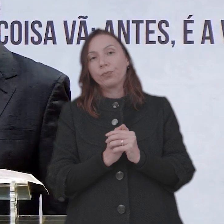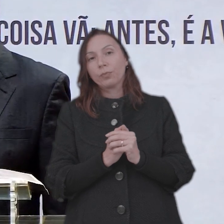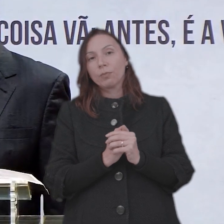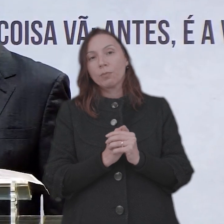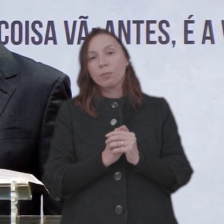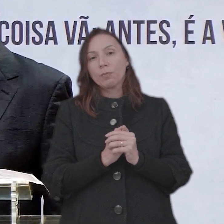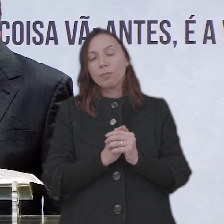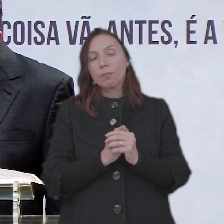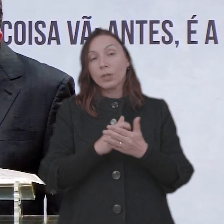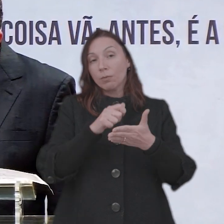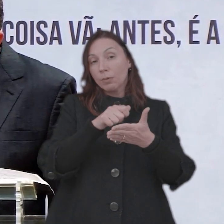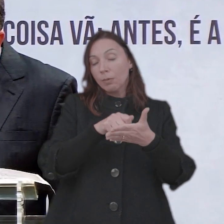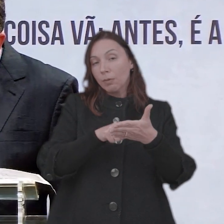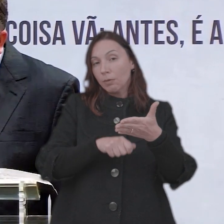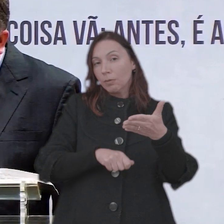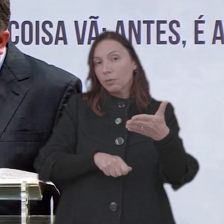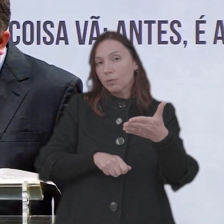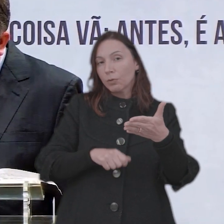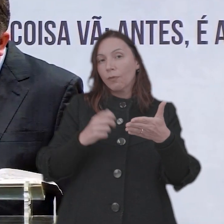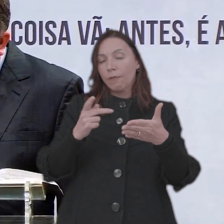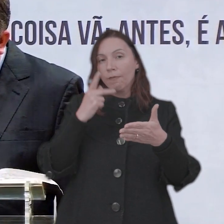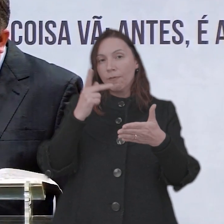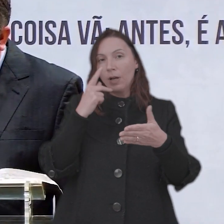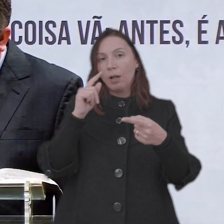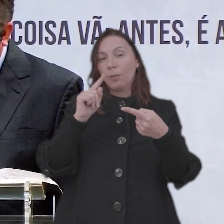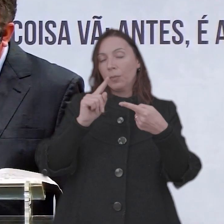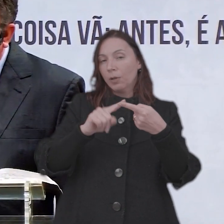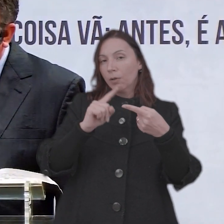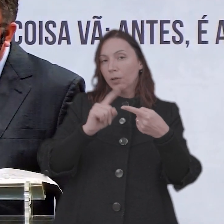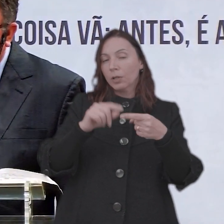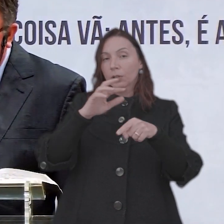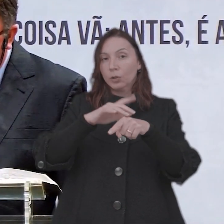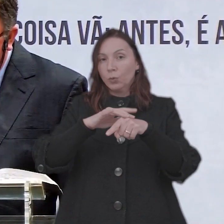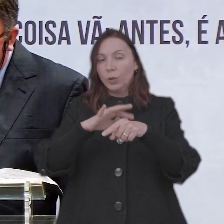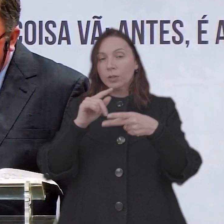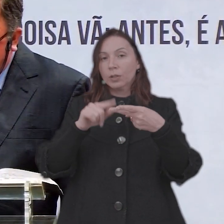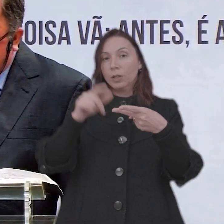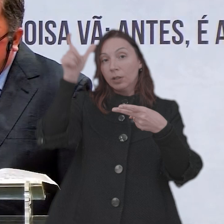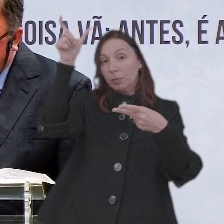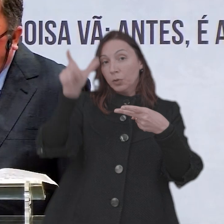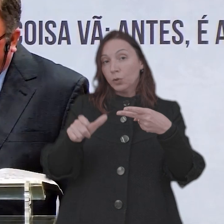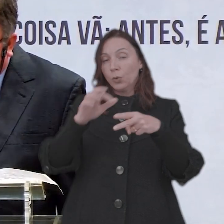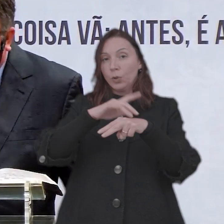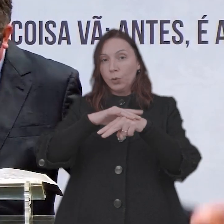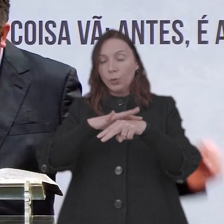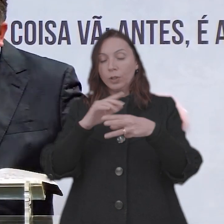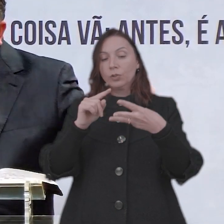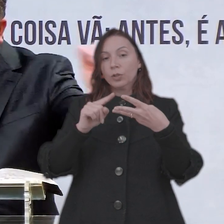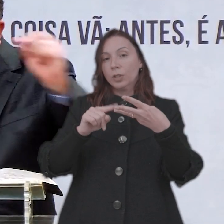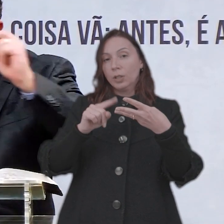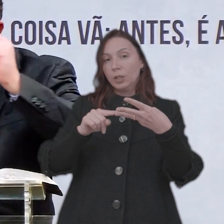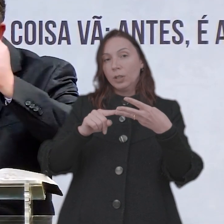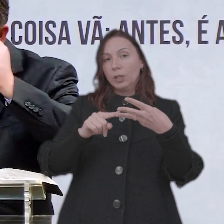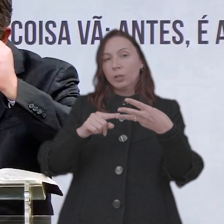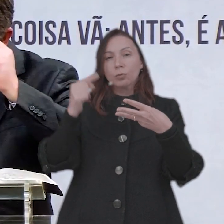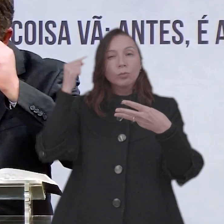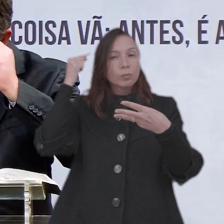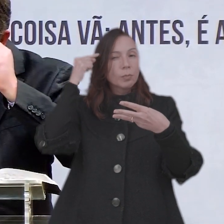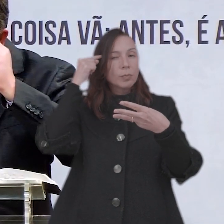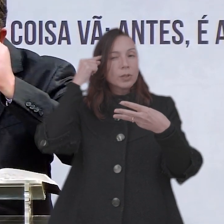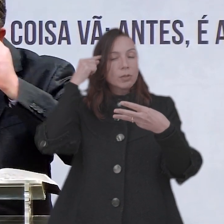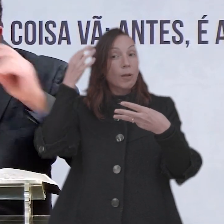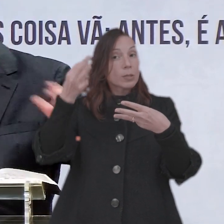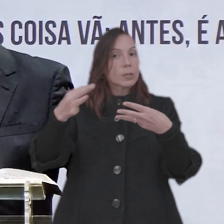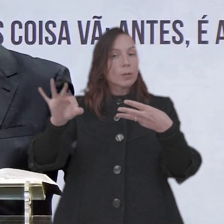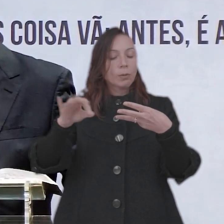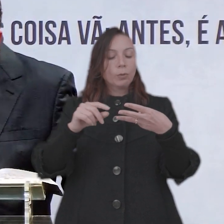o texto que nos fala da doença, do doente, da atitude do doente,